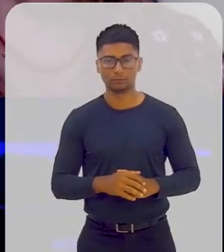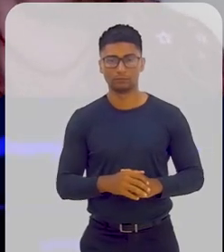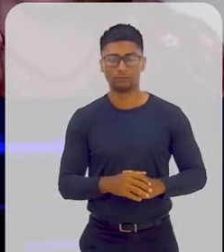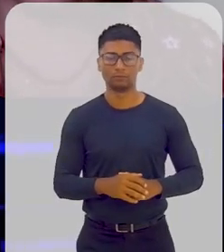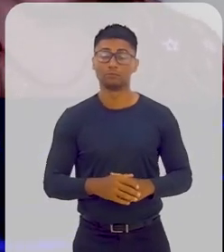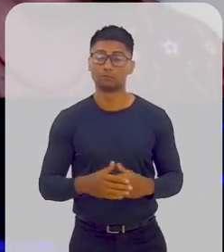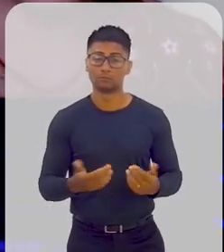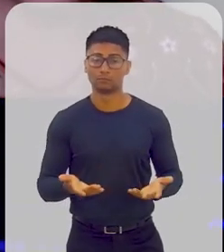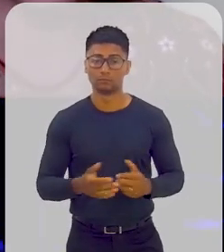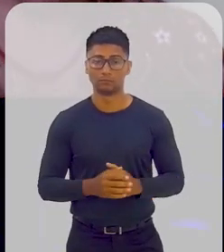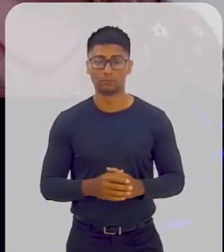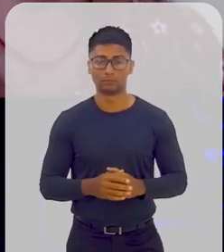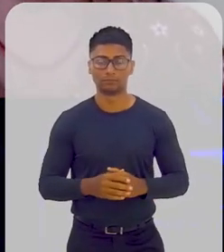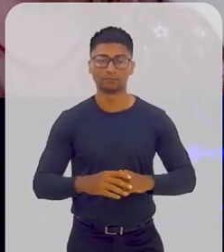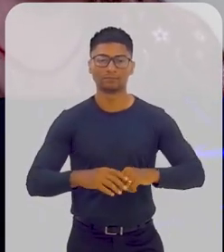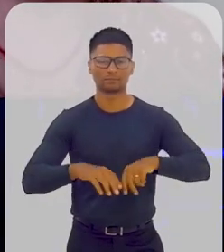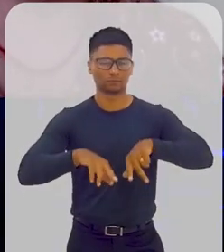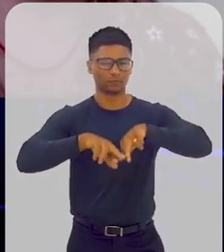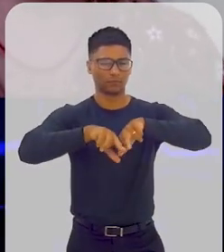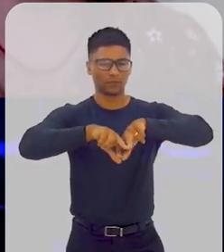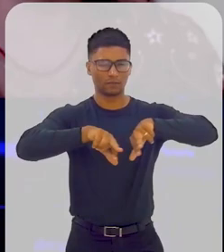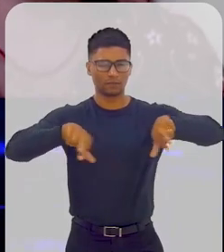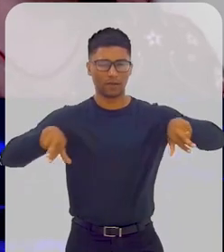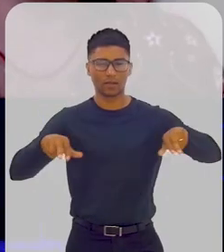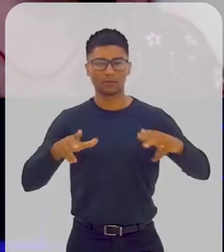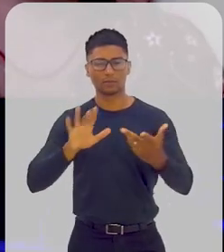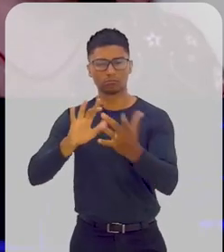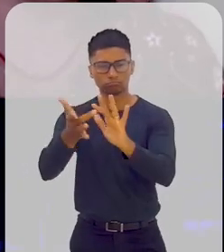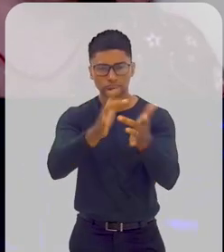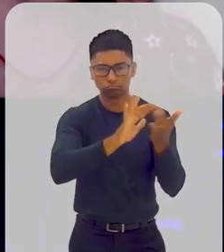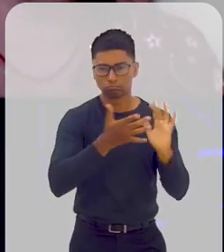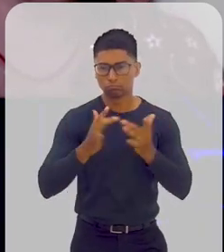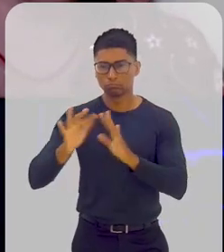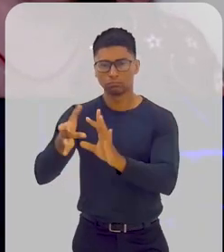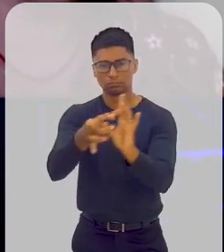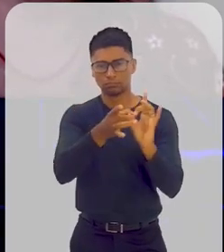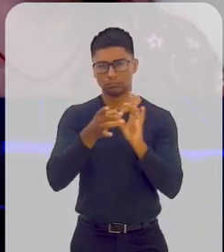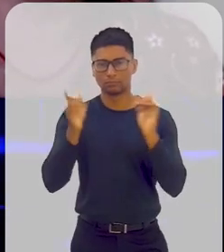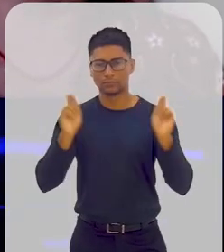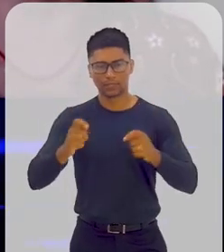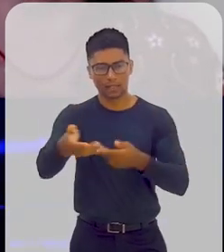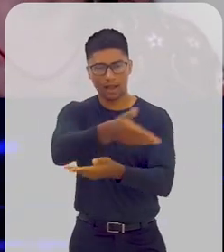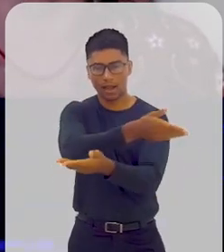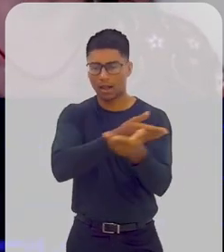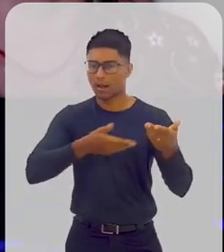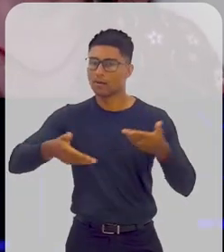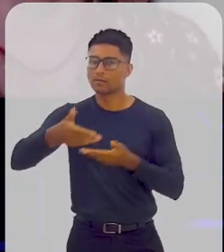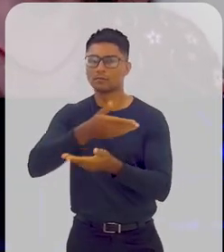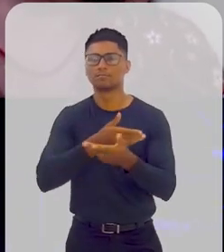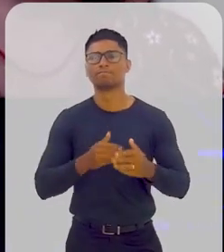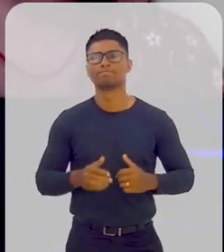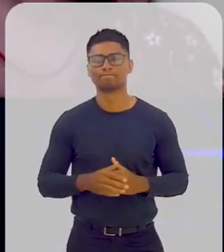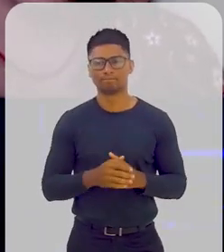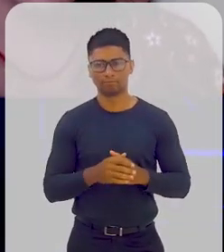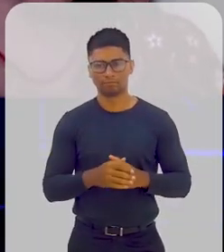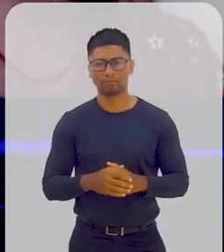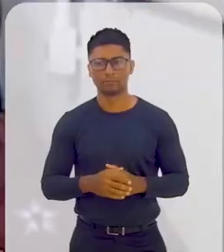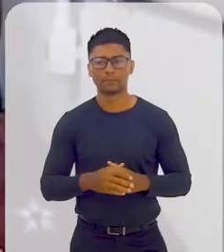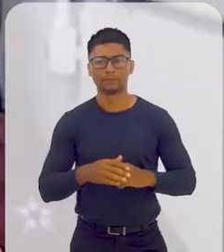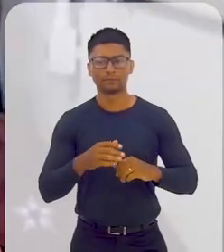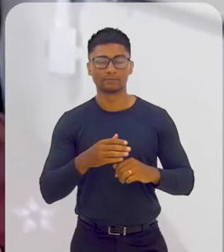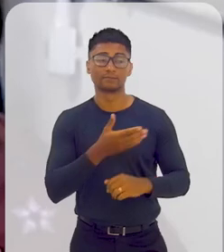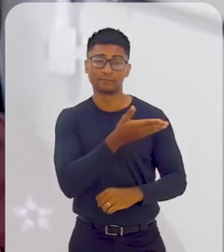Bem, tem várias possibilidades de conexão e essa interação se dá muito